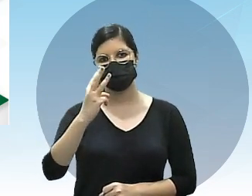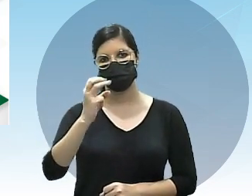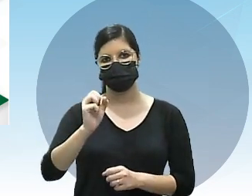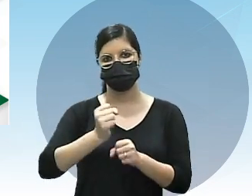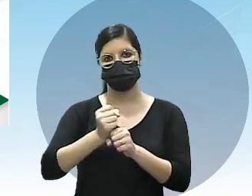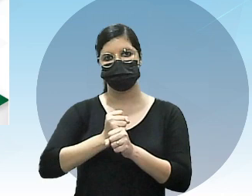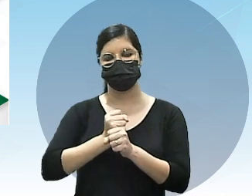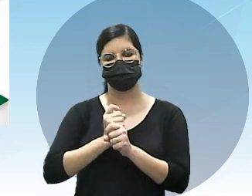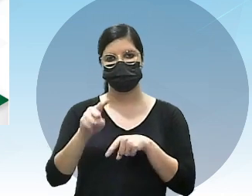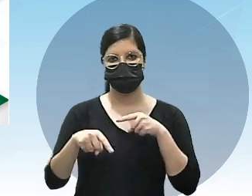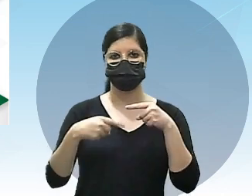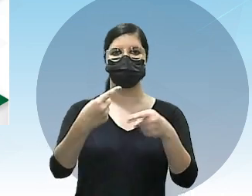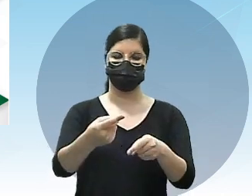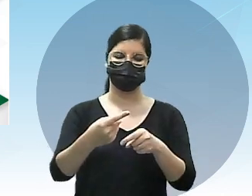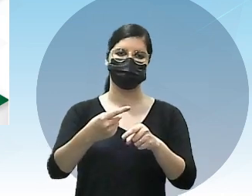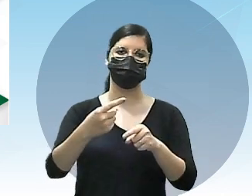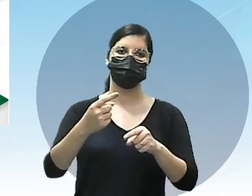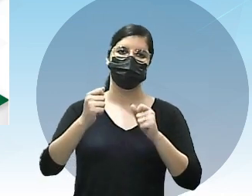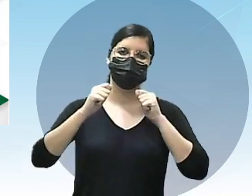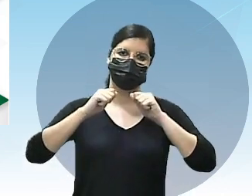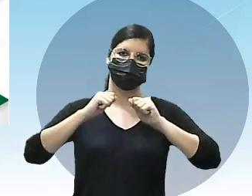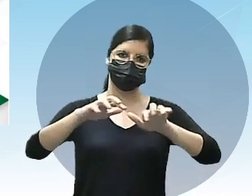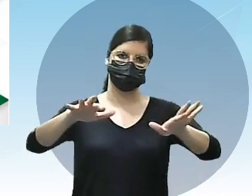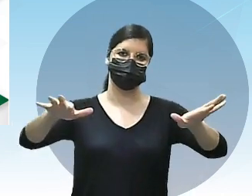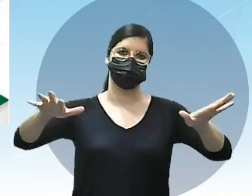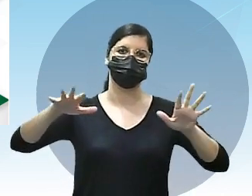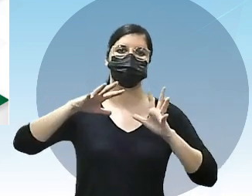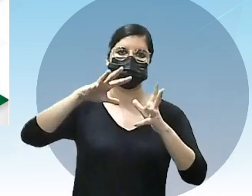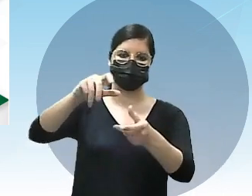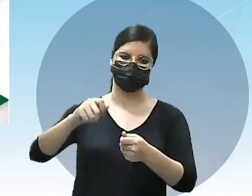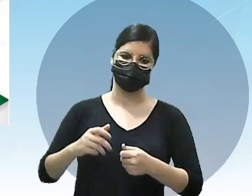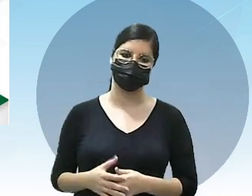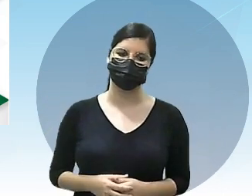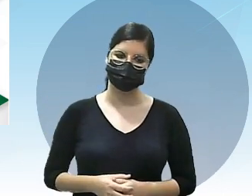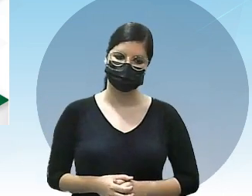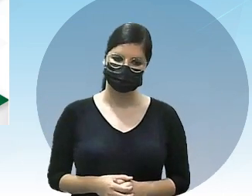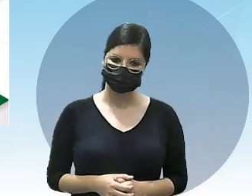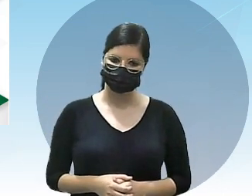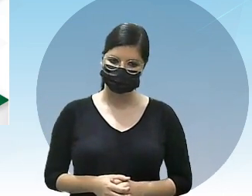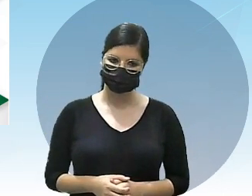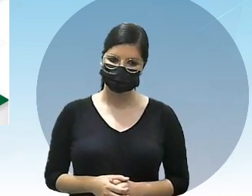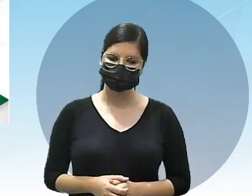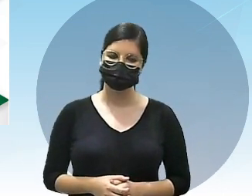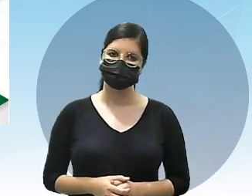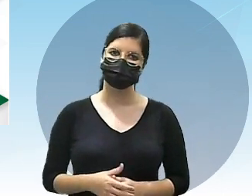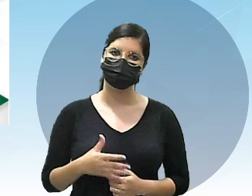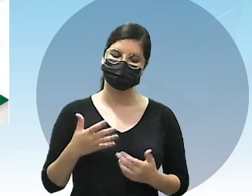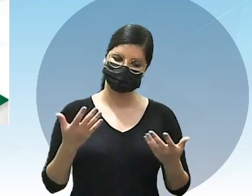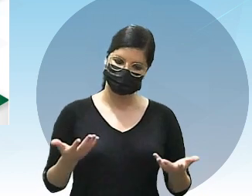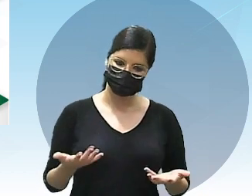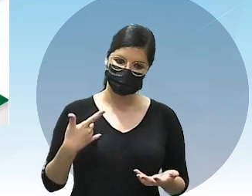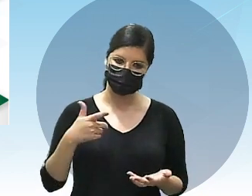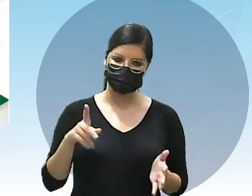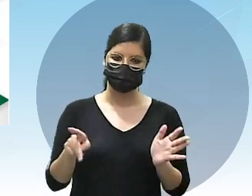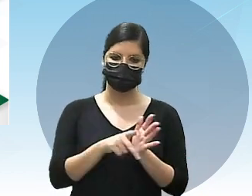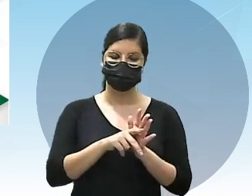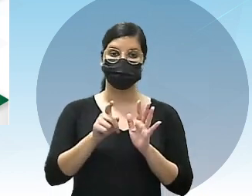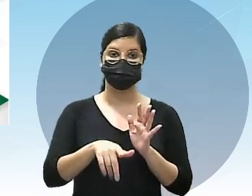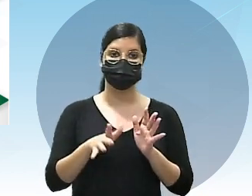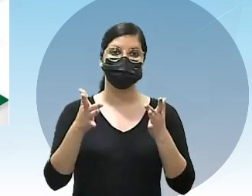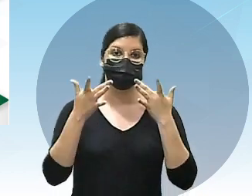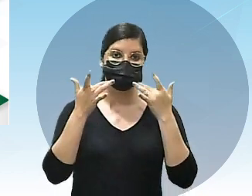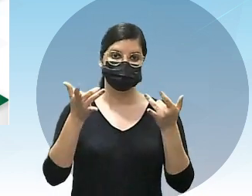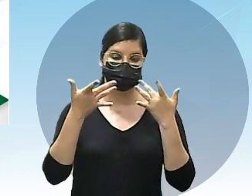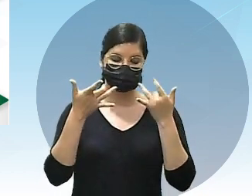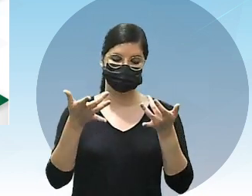porque ela se tornou literalmente Popular pelo mundo todo e como já falei ela é um gênio é